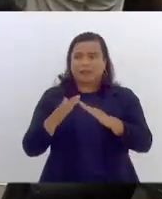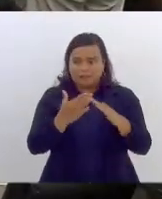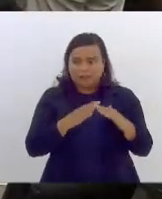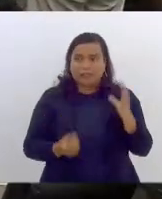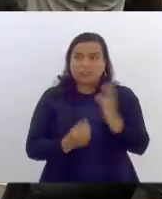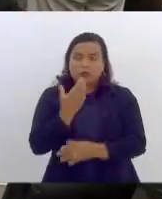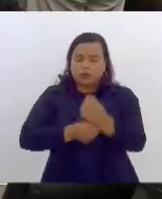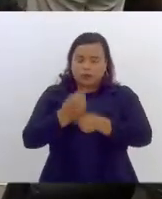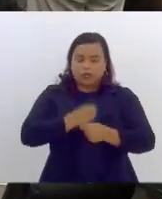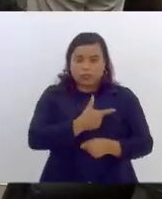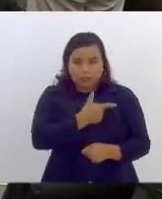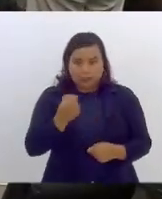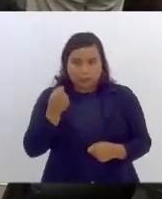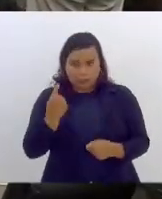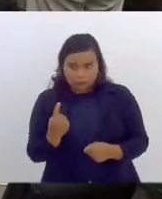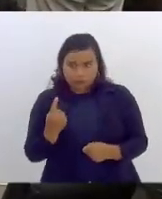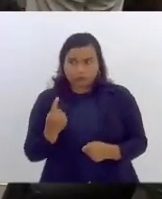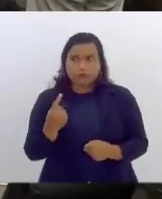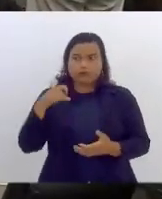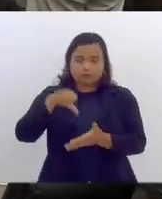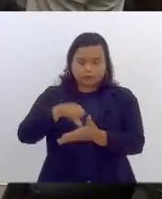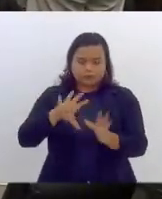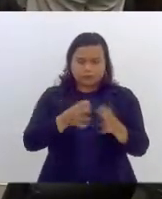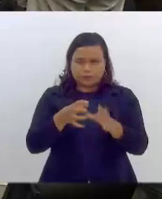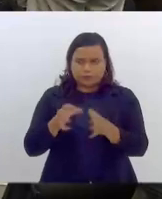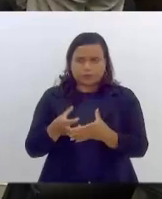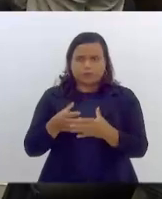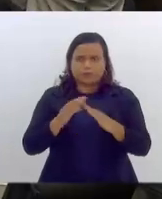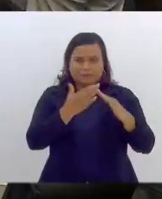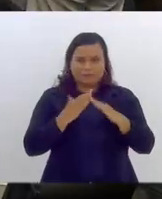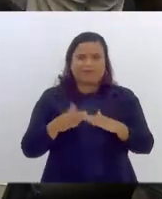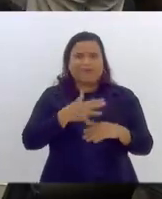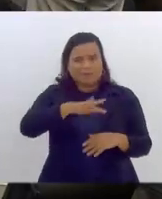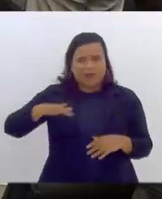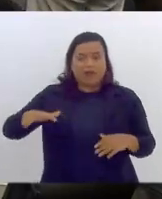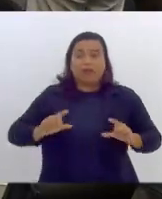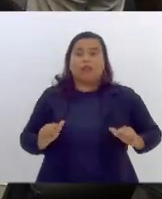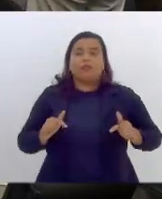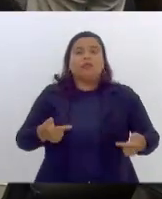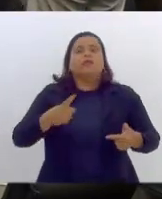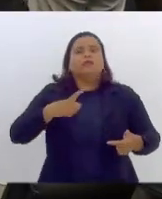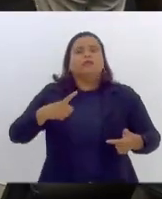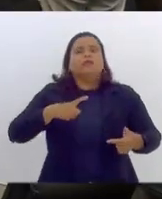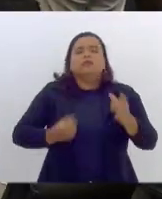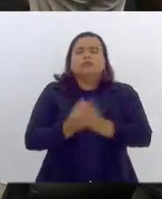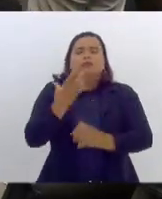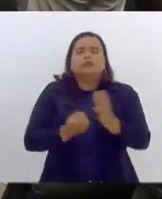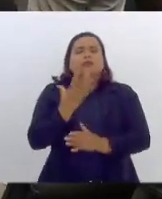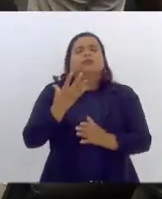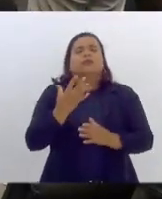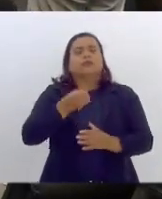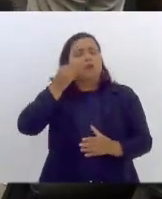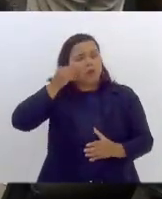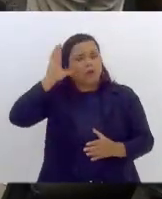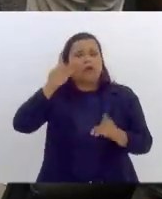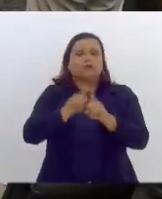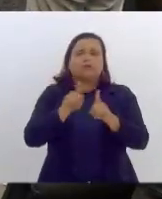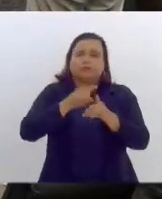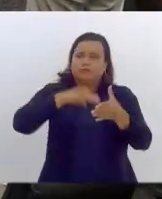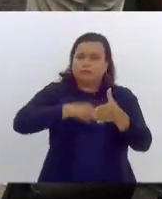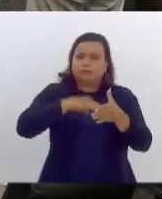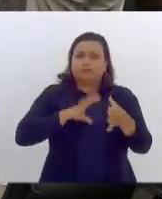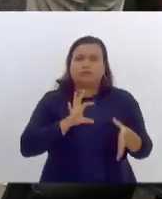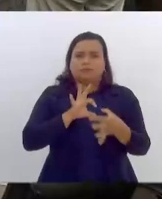Conjunto de Favelas da Maré, vem se dedicando desde então à produção de conhecimento e metodologias para incluir em